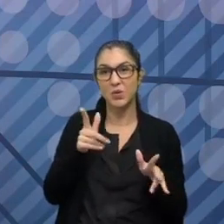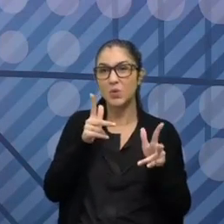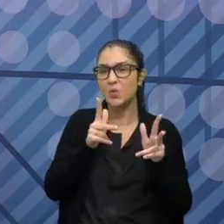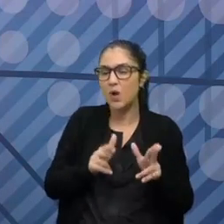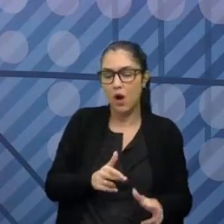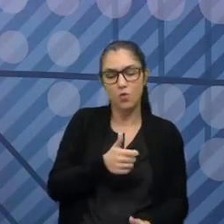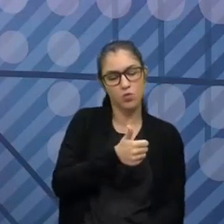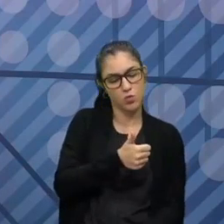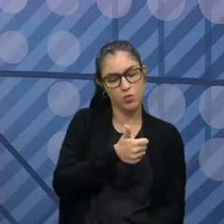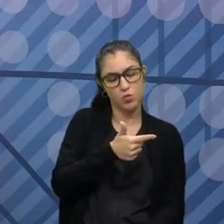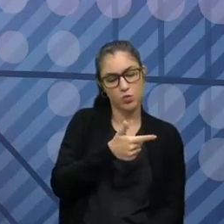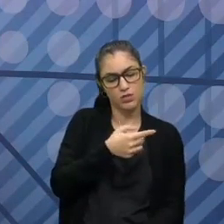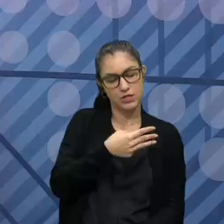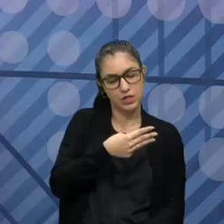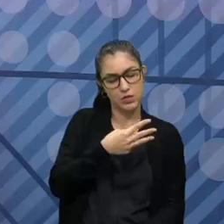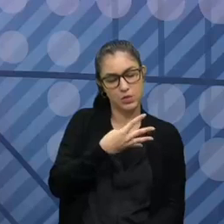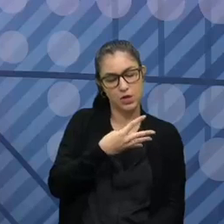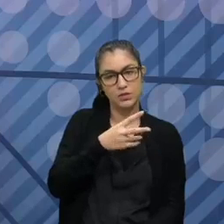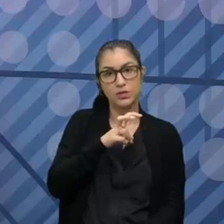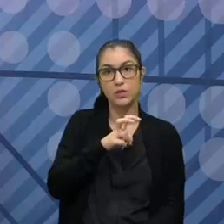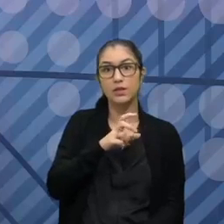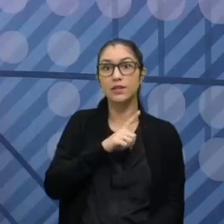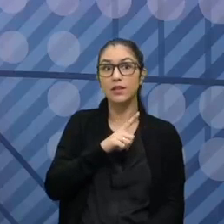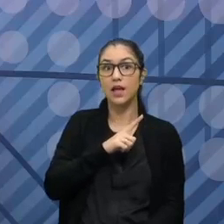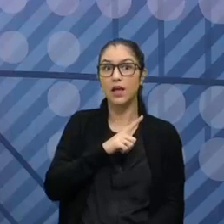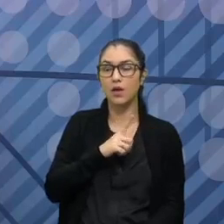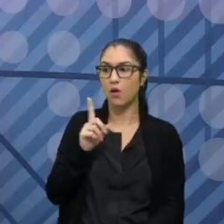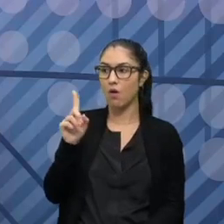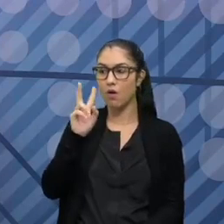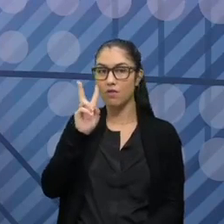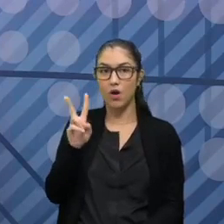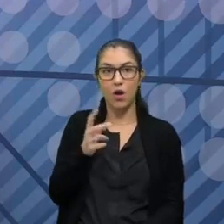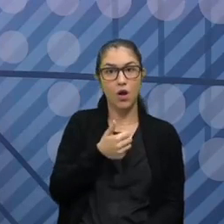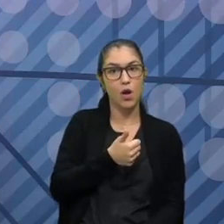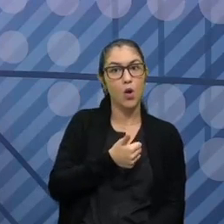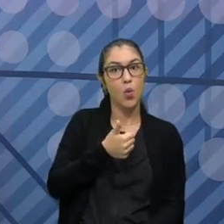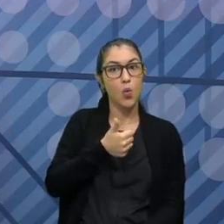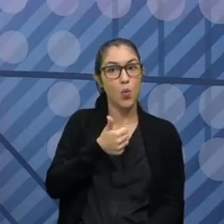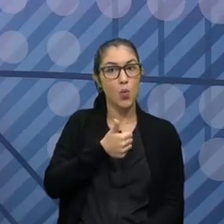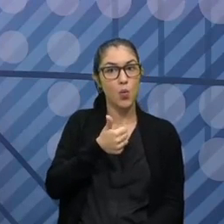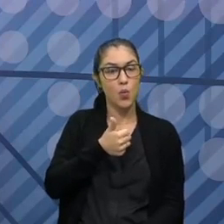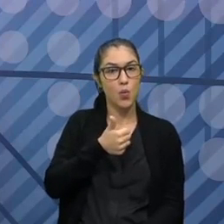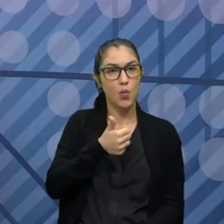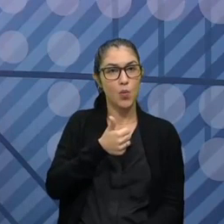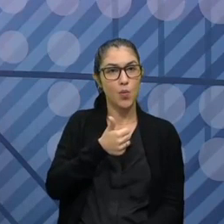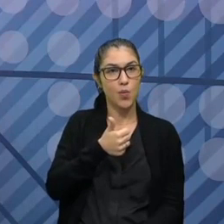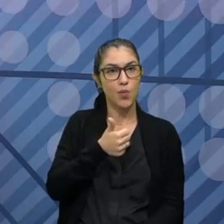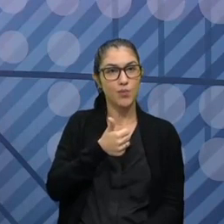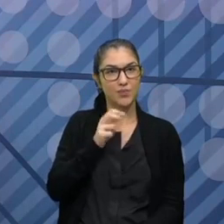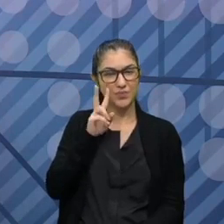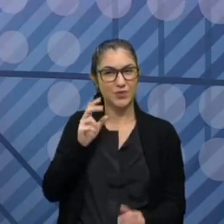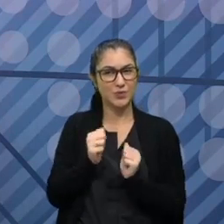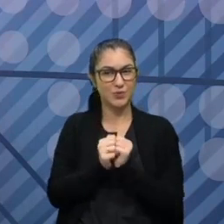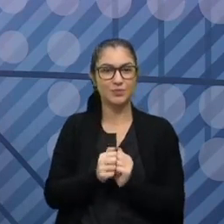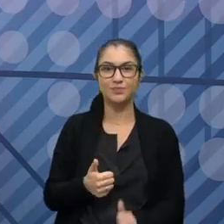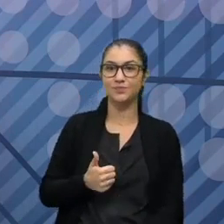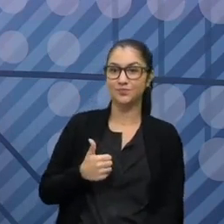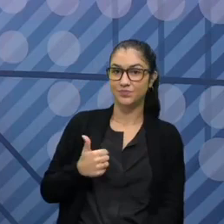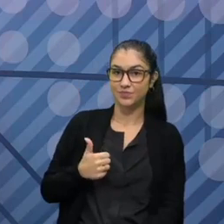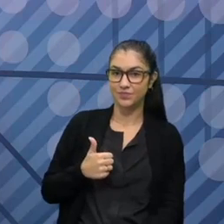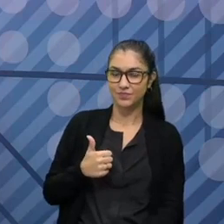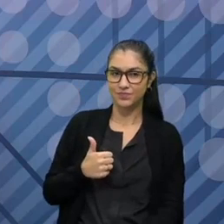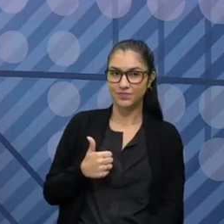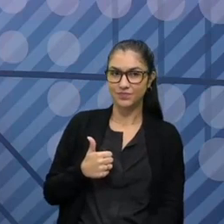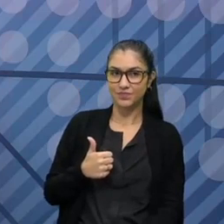números cardinais, mas com movimento. Então, lembra do número 1? Com o movimento assim, ó. Vamos lá? Vamos fazer todos juntos. O